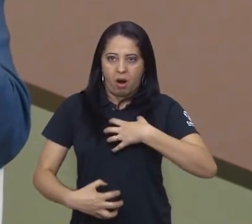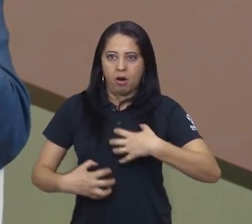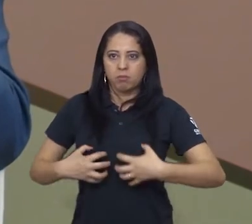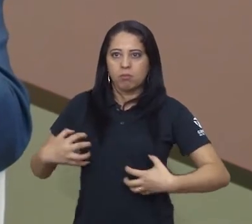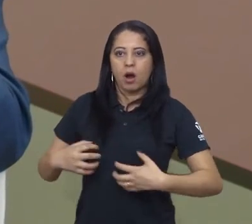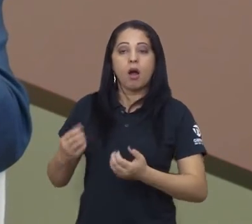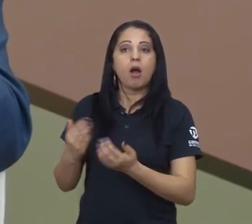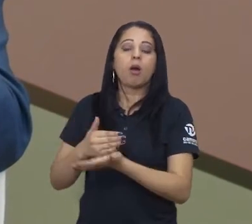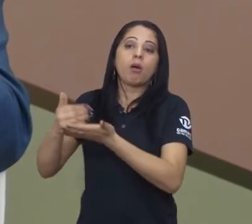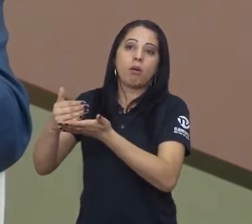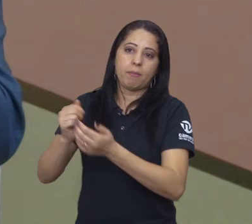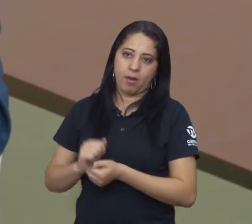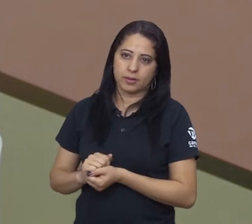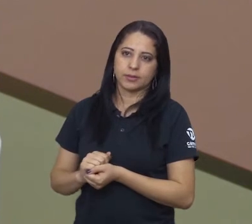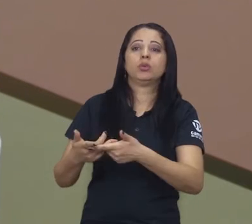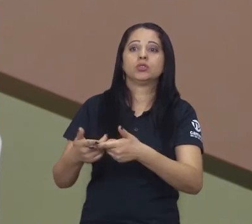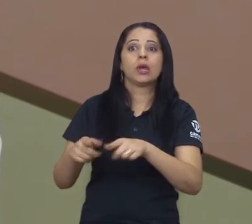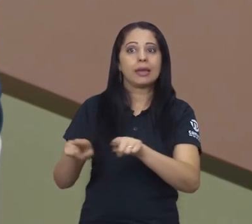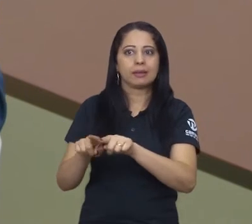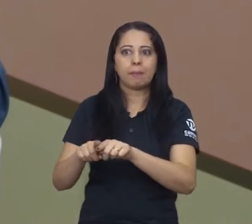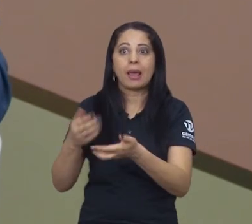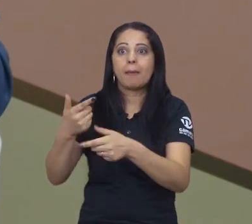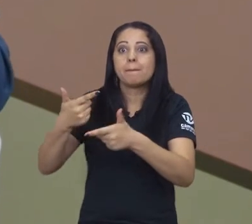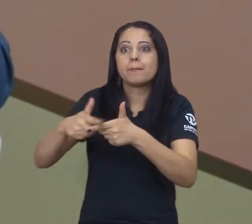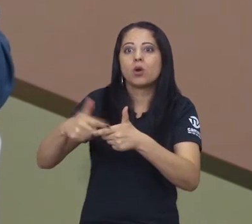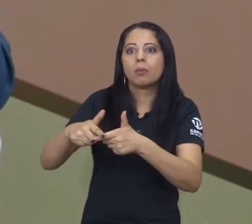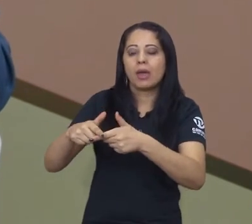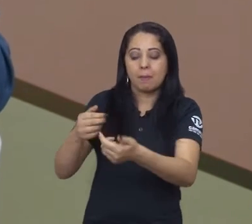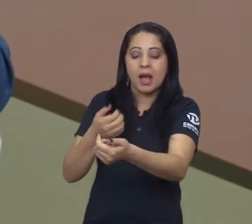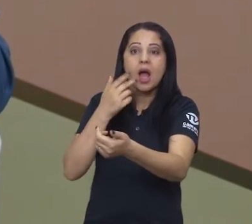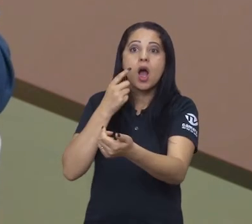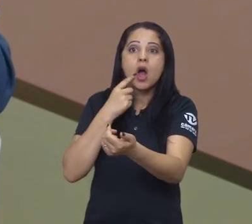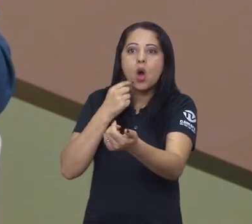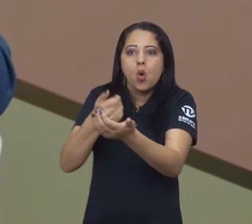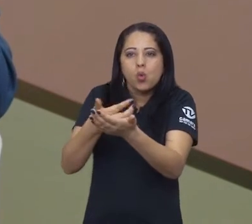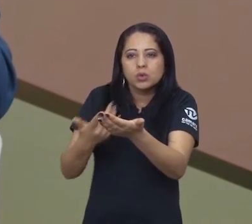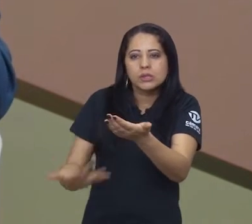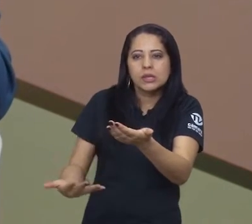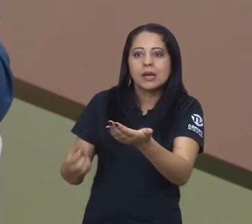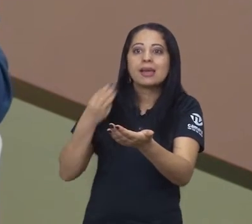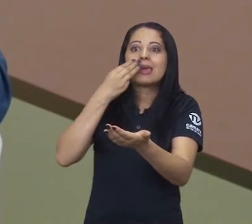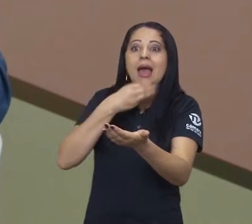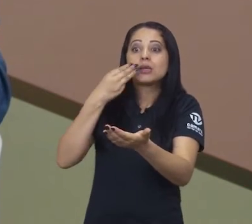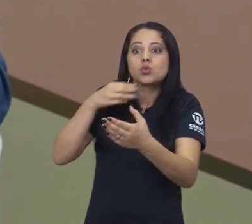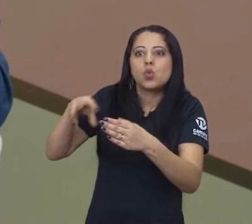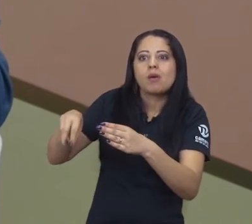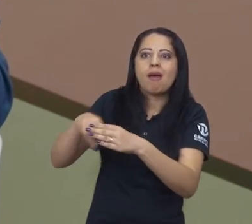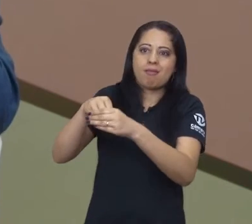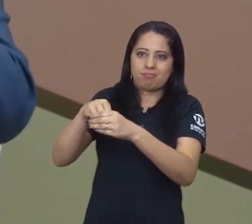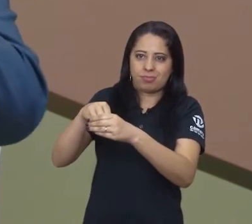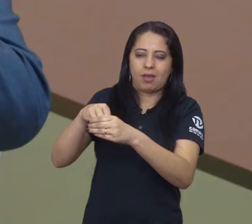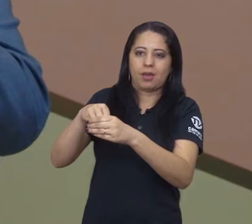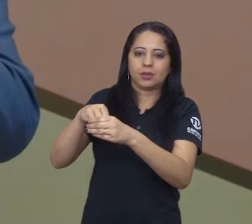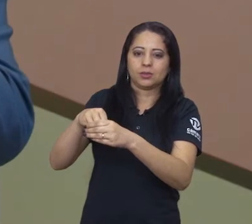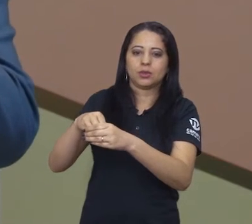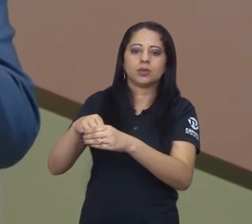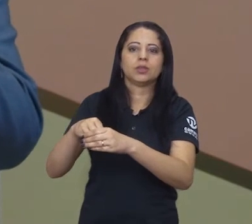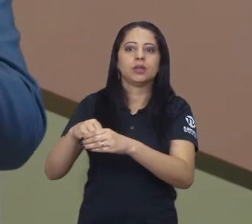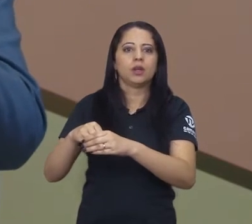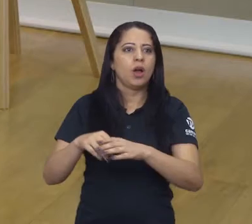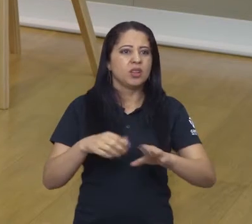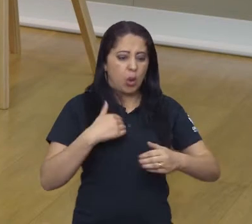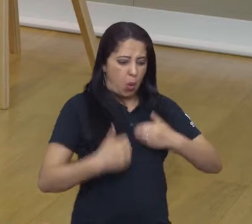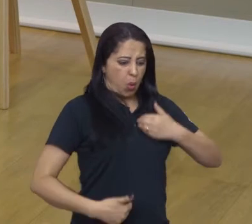gente chama de resistência insulínica que é você começa a aumentar sua glicose a sua insulina para compensar aumenta daqui a pouco causa um